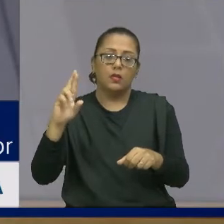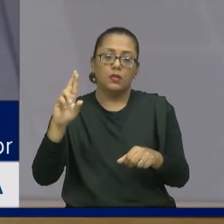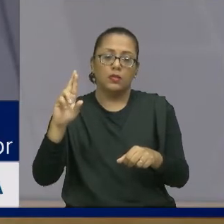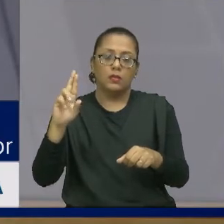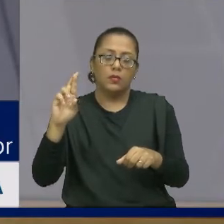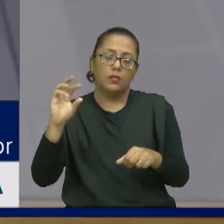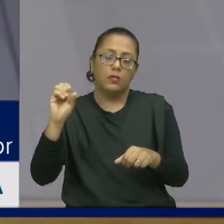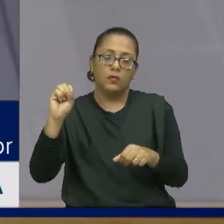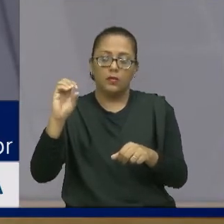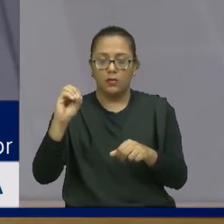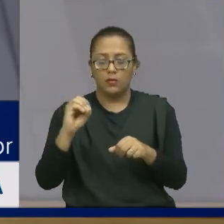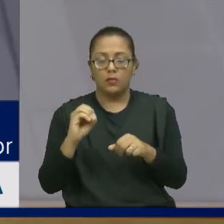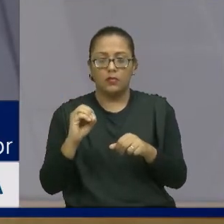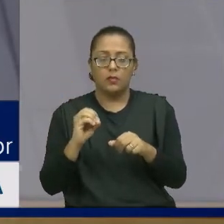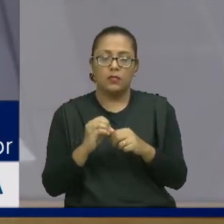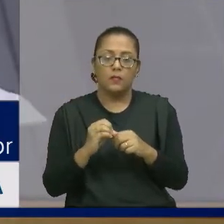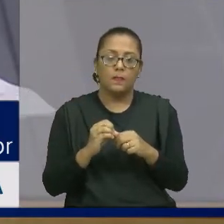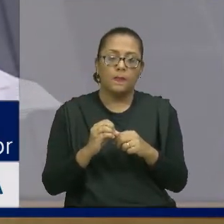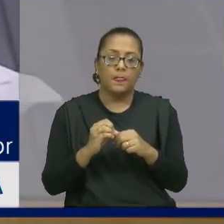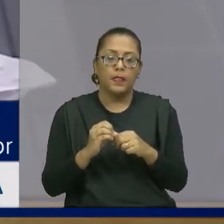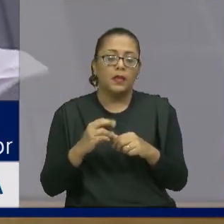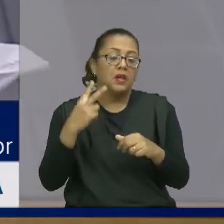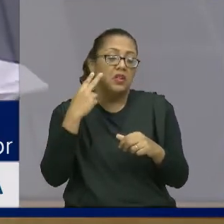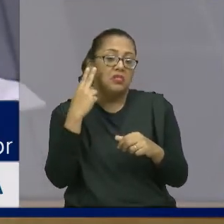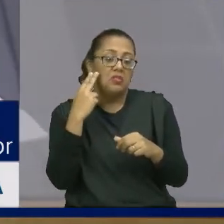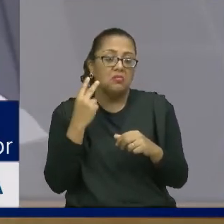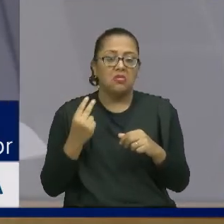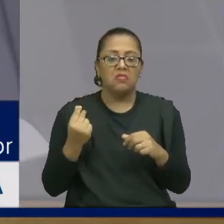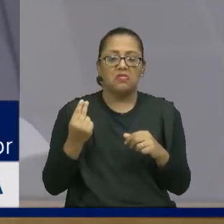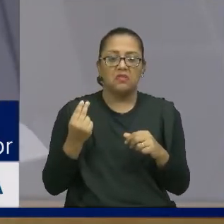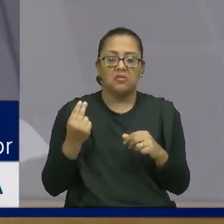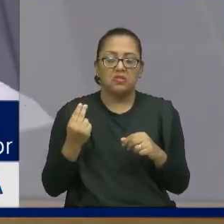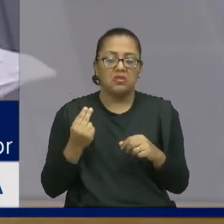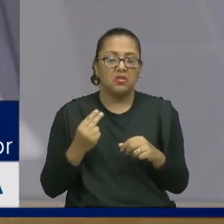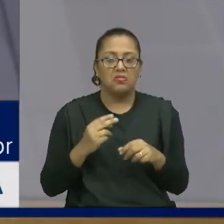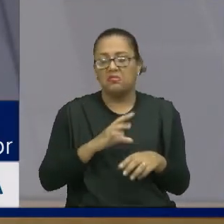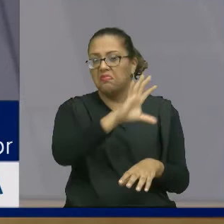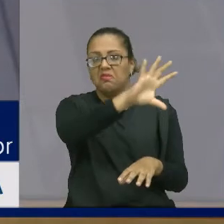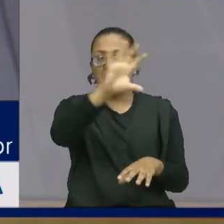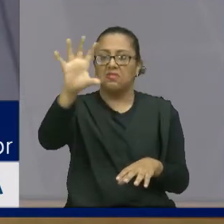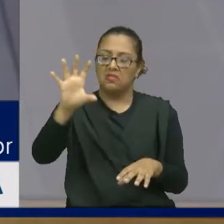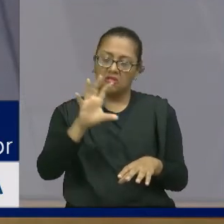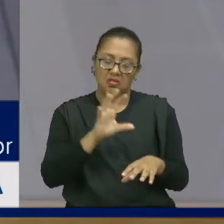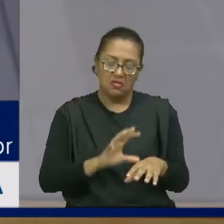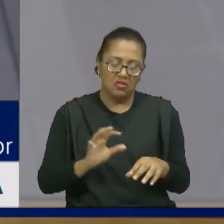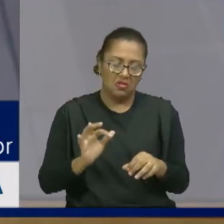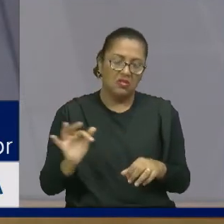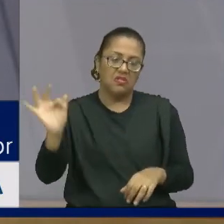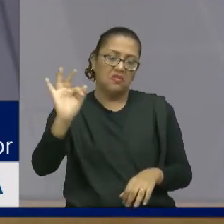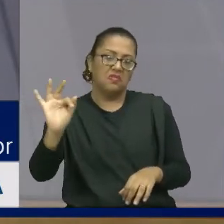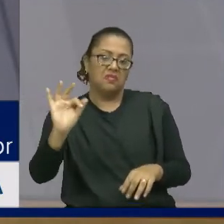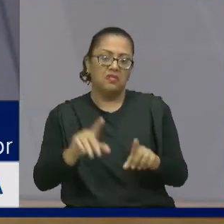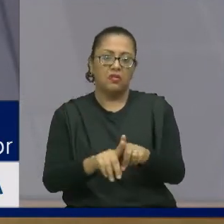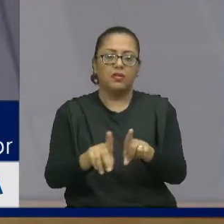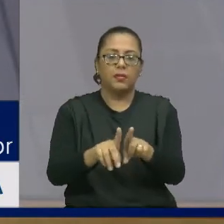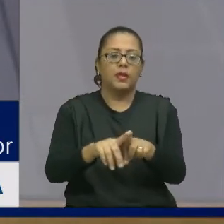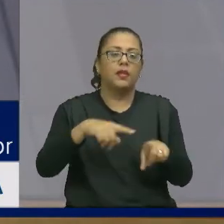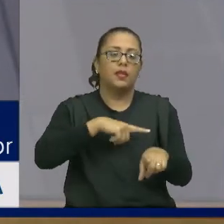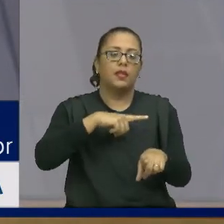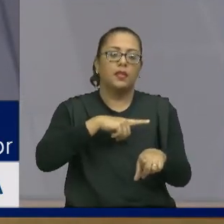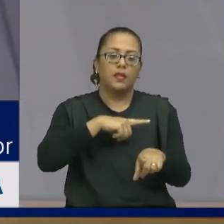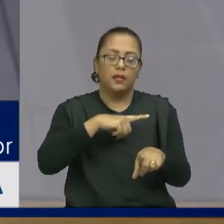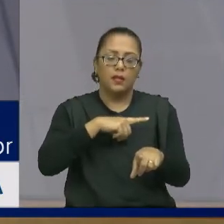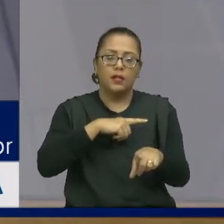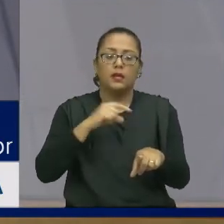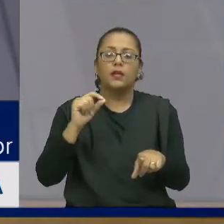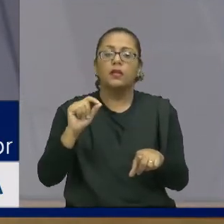comum, em fiscos estaduais e no federal, haver uma estrutura específica para